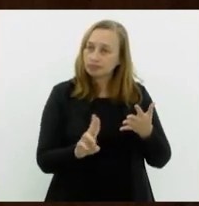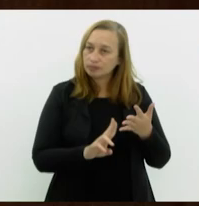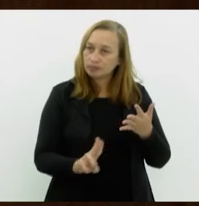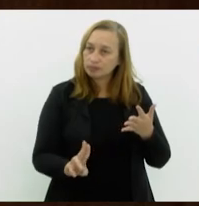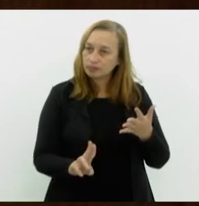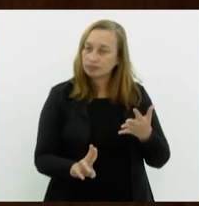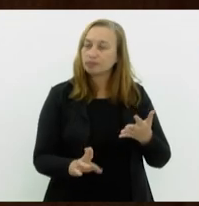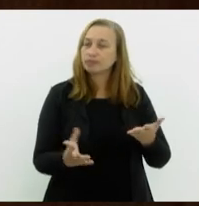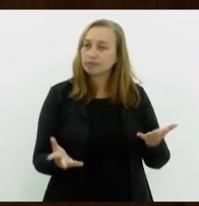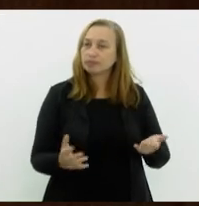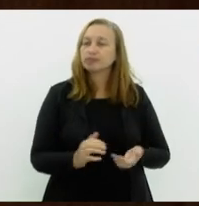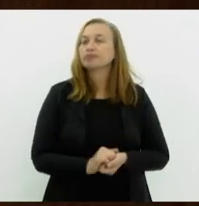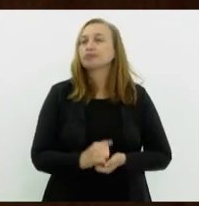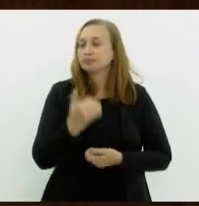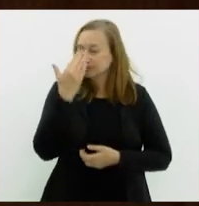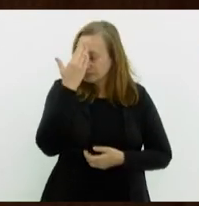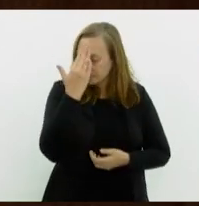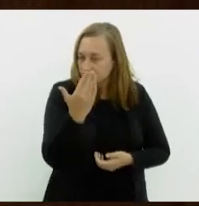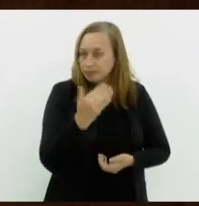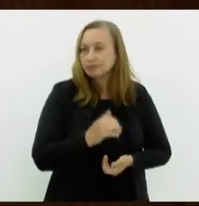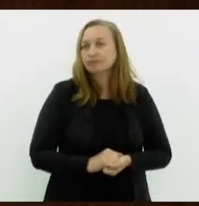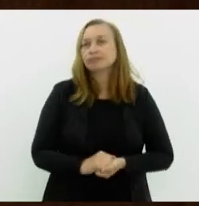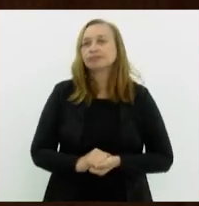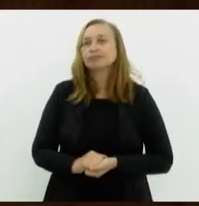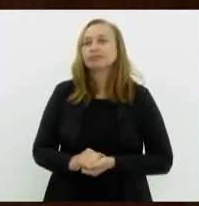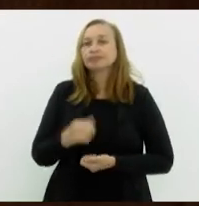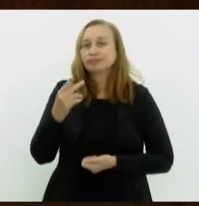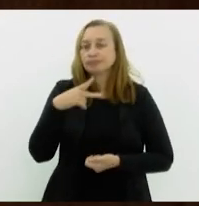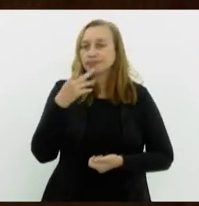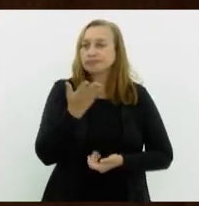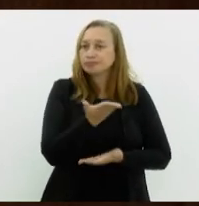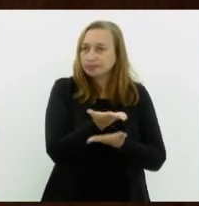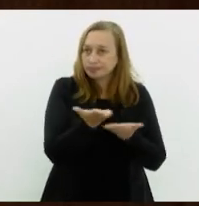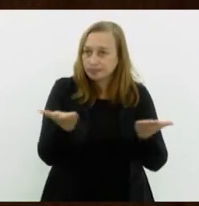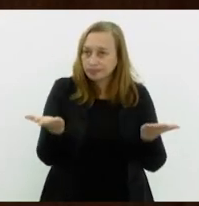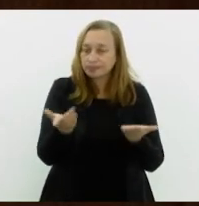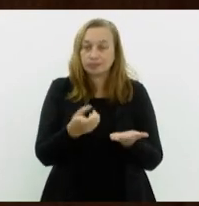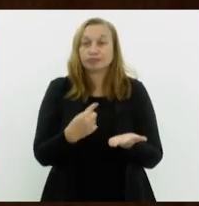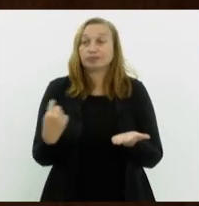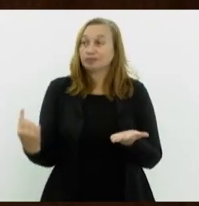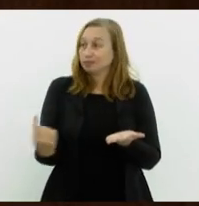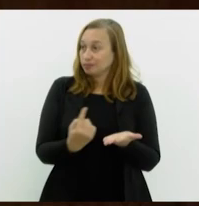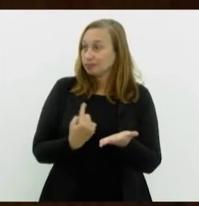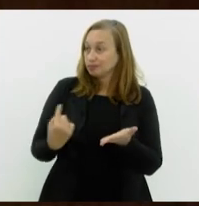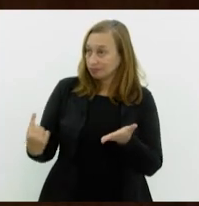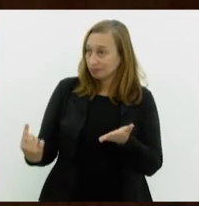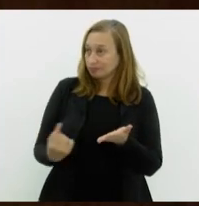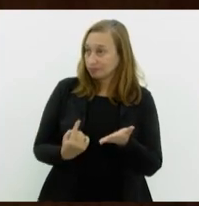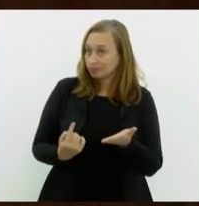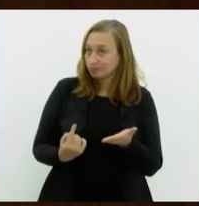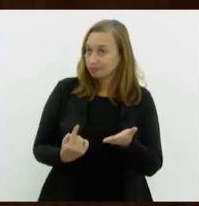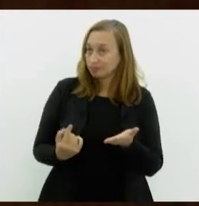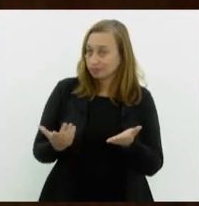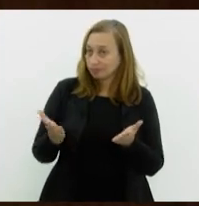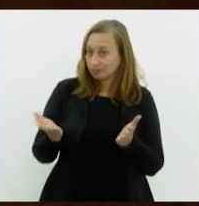a mesma consideração e o agradecimento. E dizer que vocês, no caso nós, porque agora somos